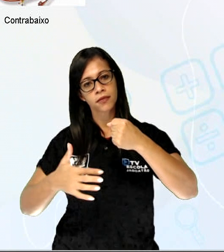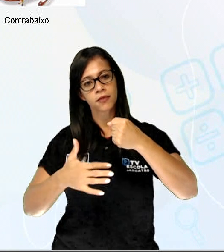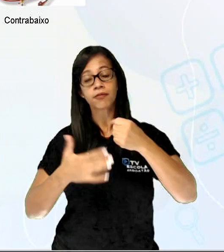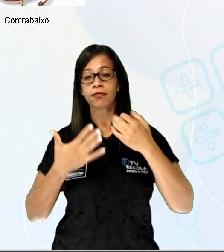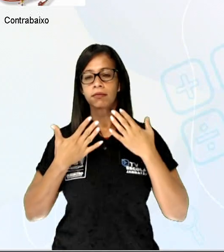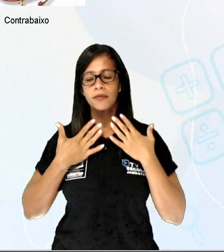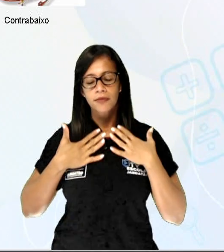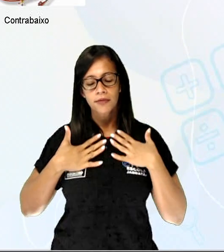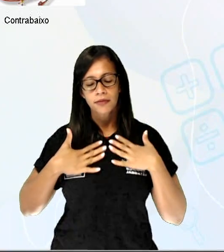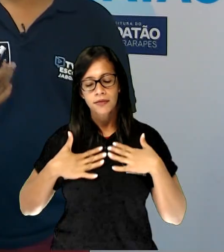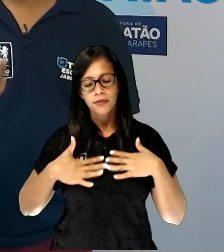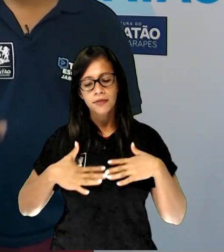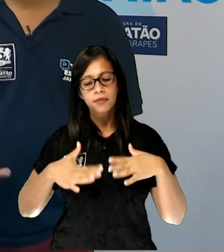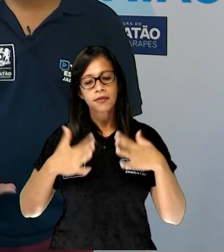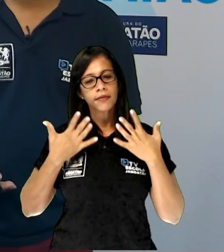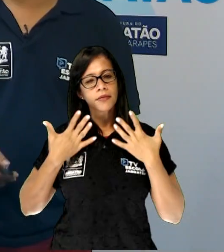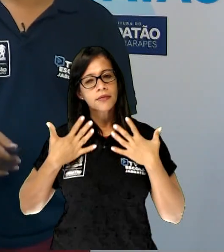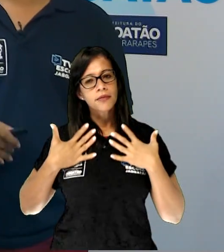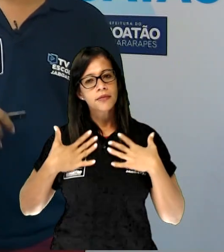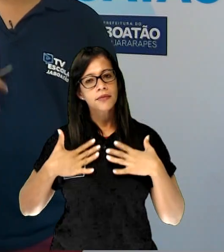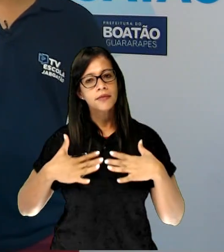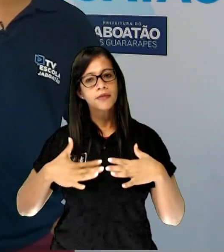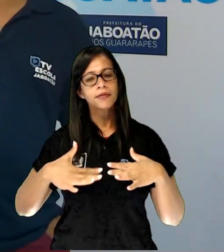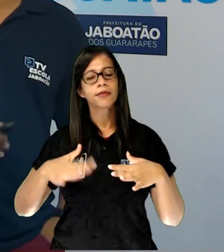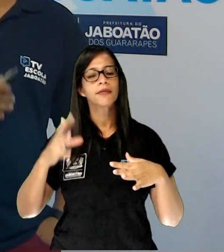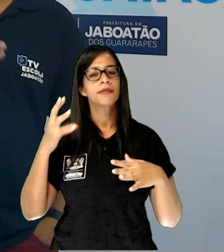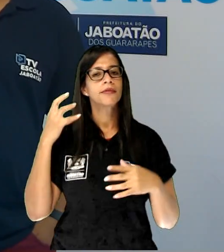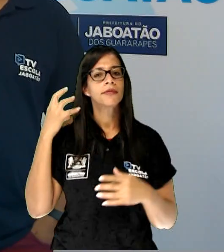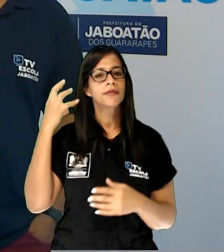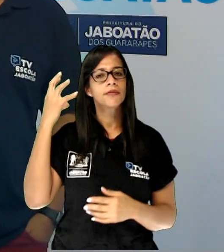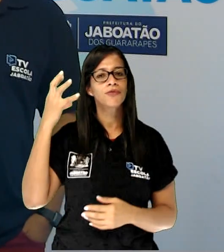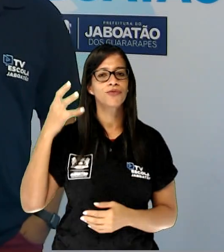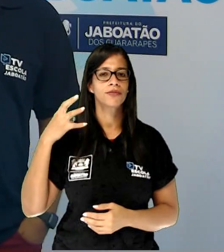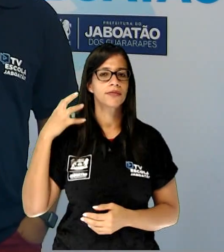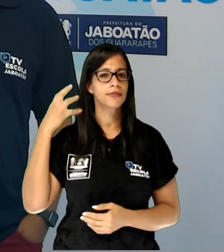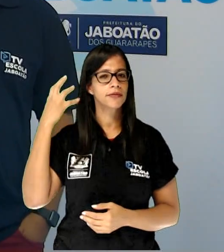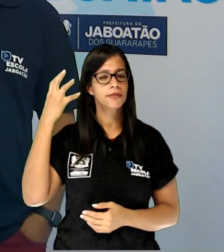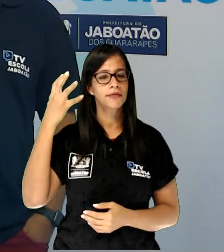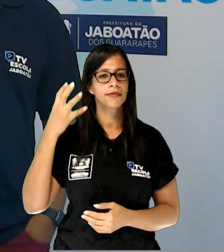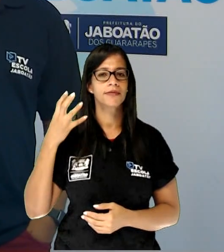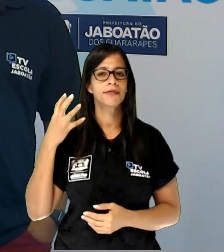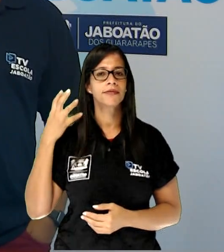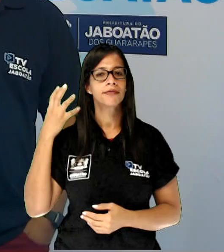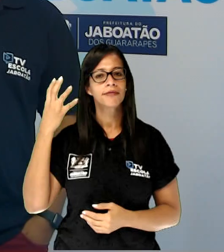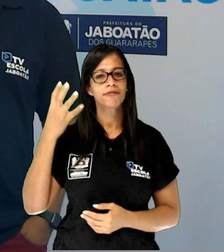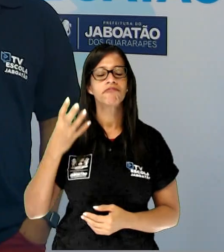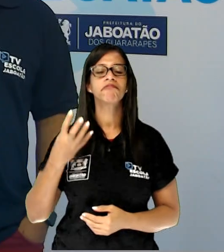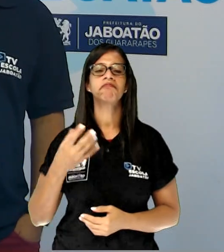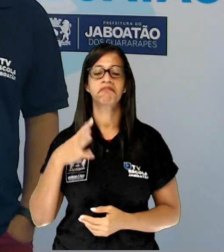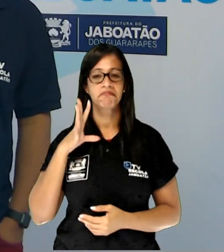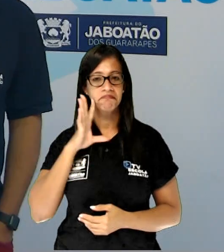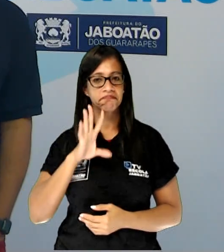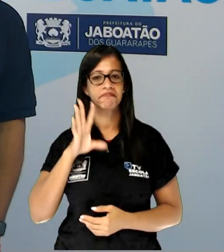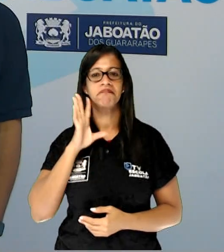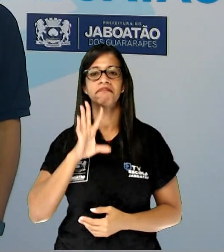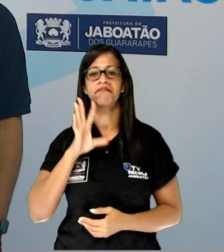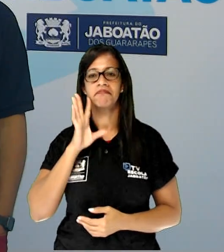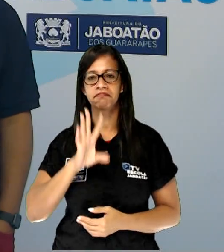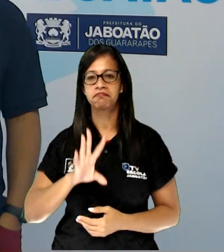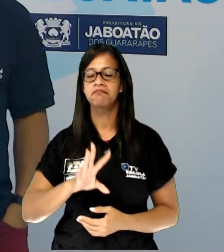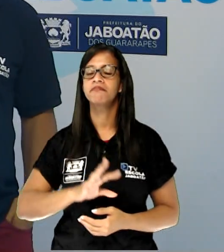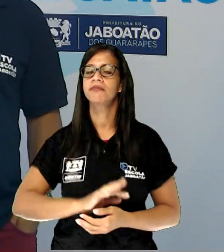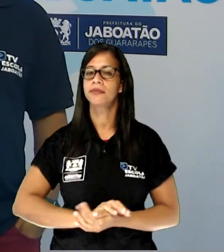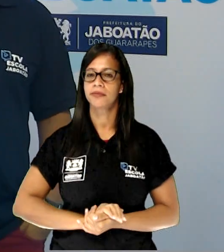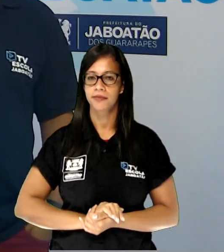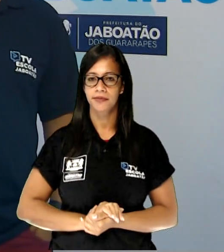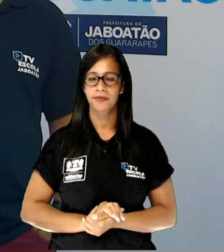A harpa tem uma sonoridade bem suave, né? Uma sonoridade, né, legal, muito boa de se